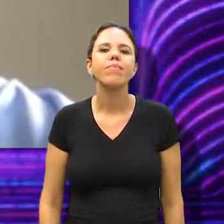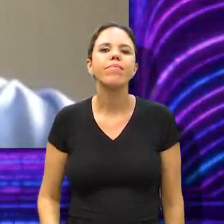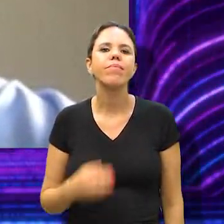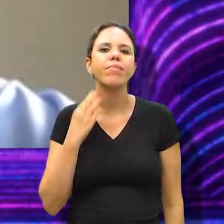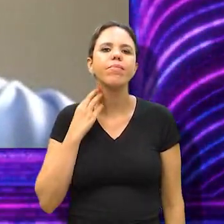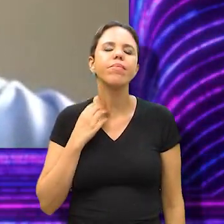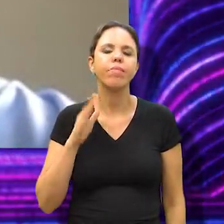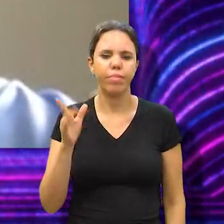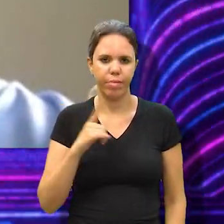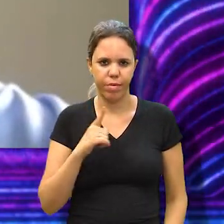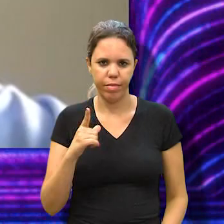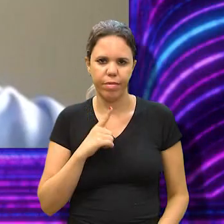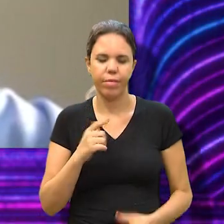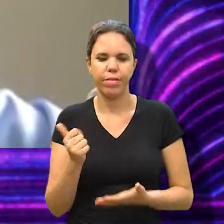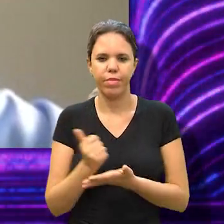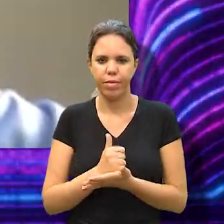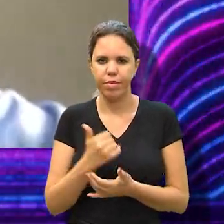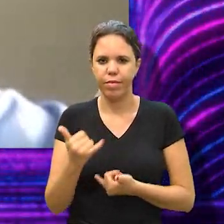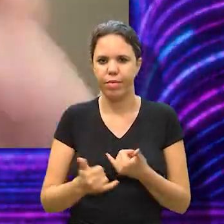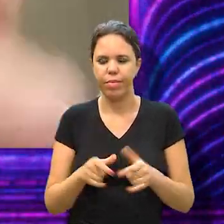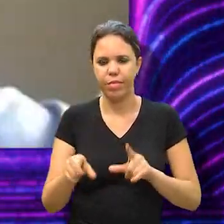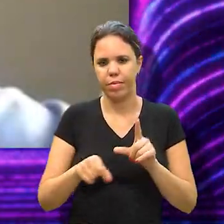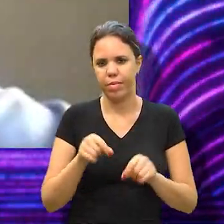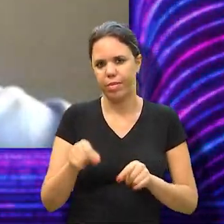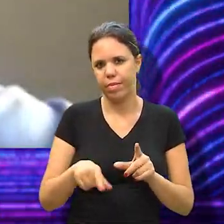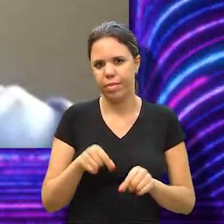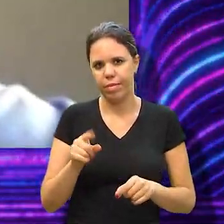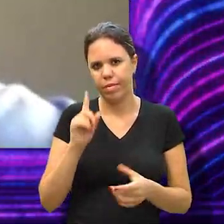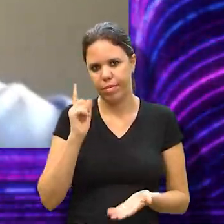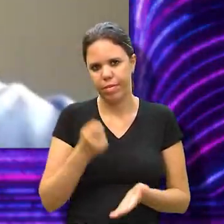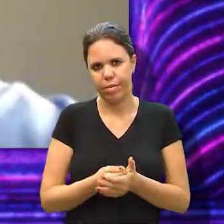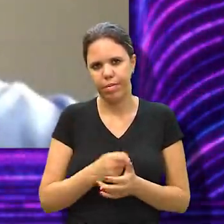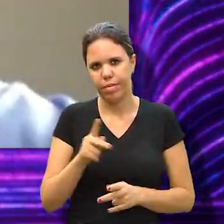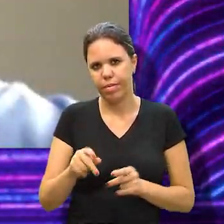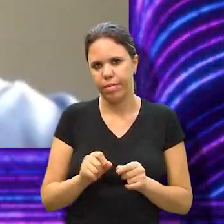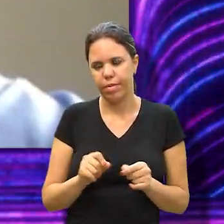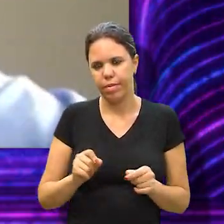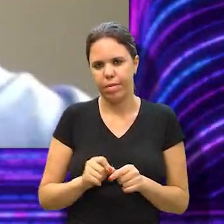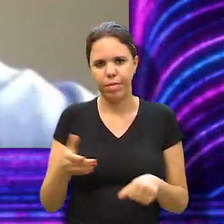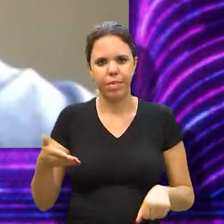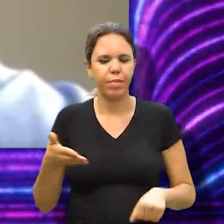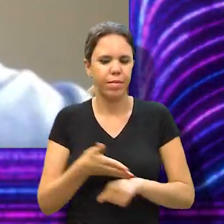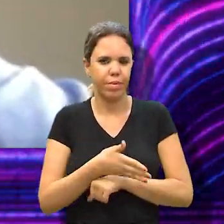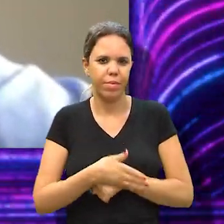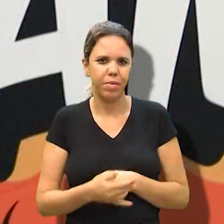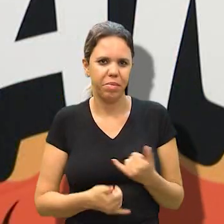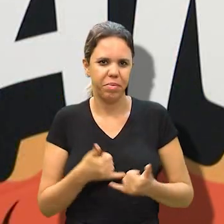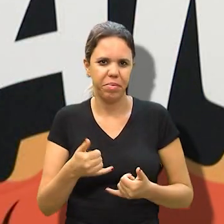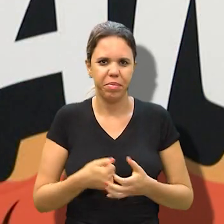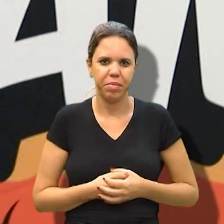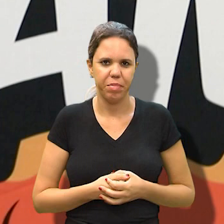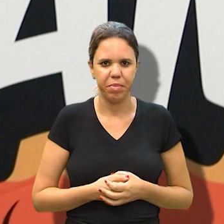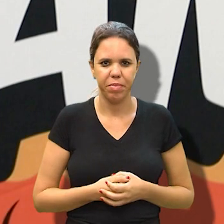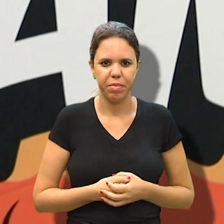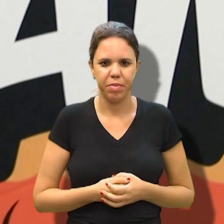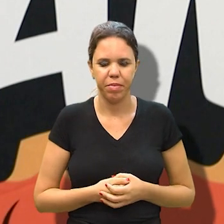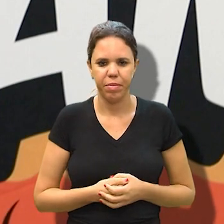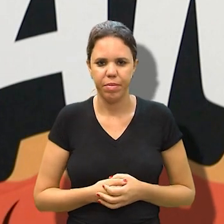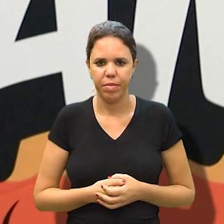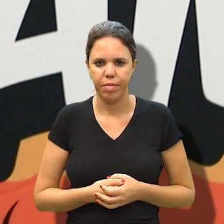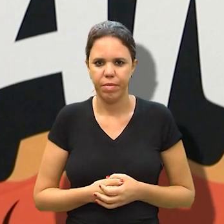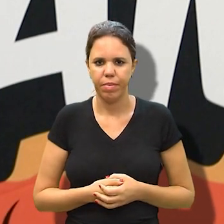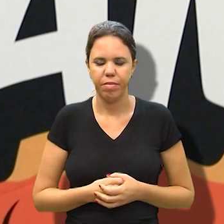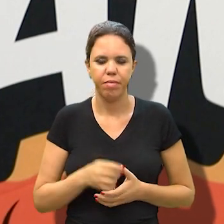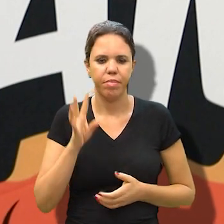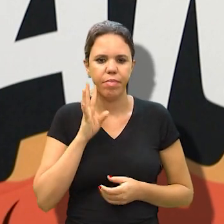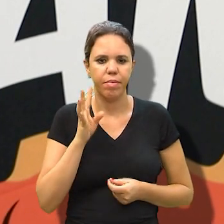www.filmeacontrapartida.com.br, e ali já tem inclusive um game de escolhas e decisões que a pessoa pode entrar e brincar um pouco, jogar um